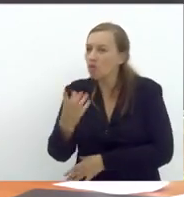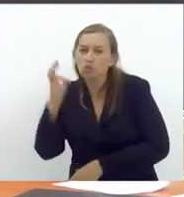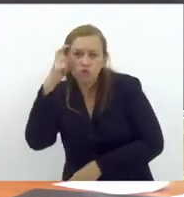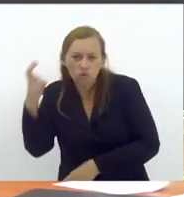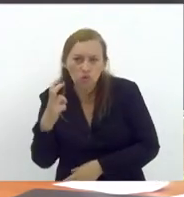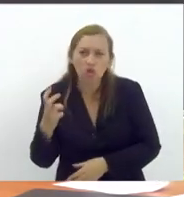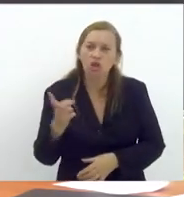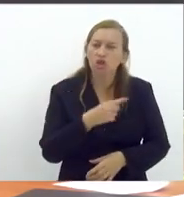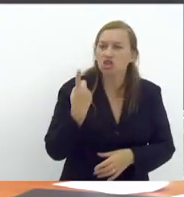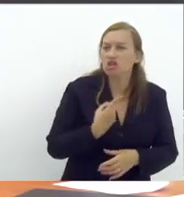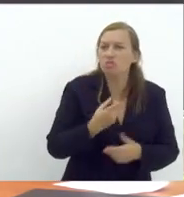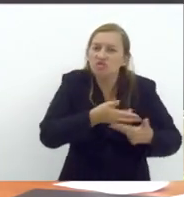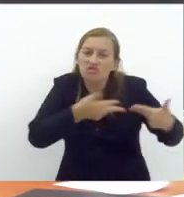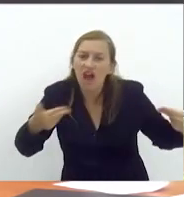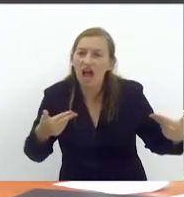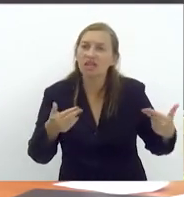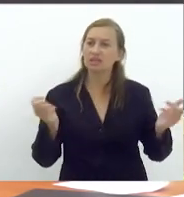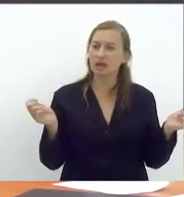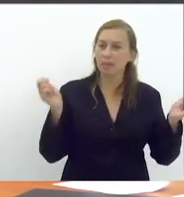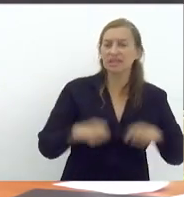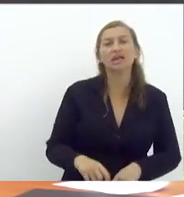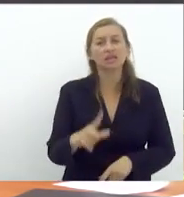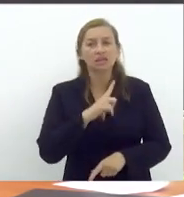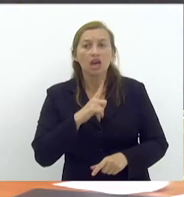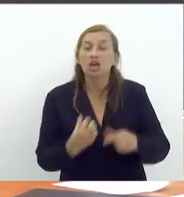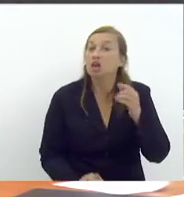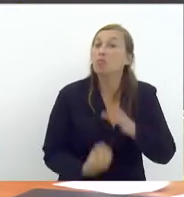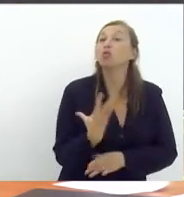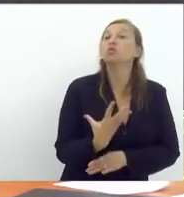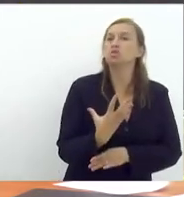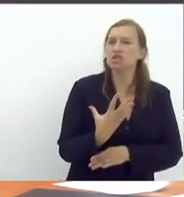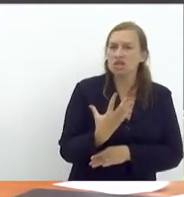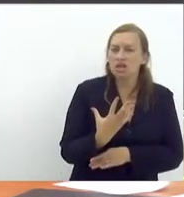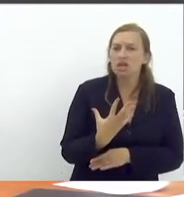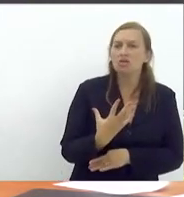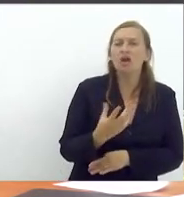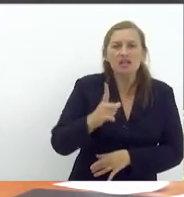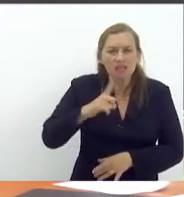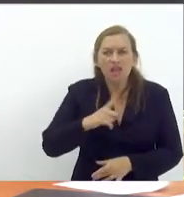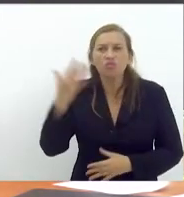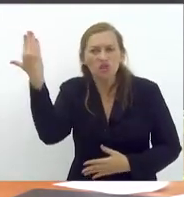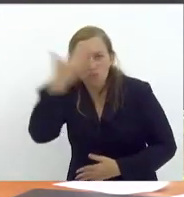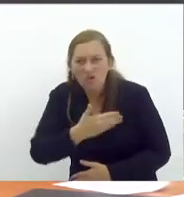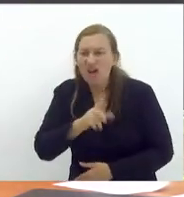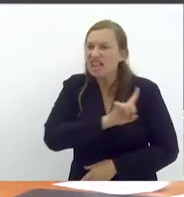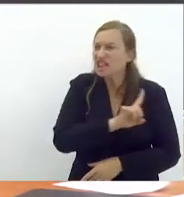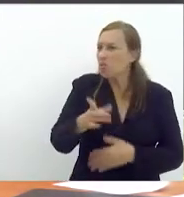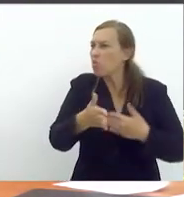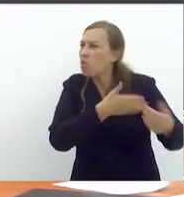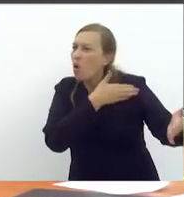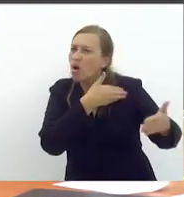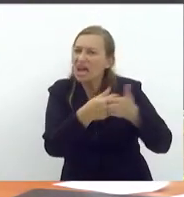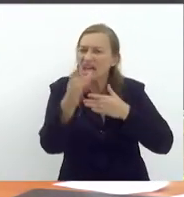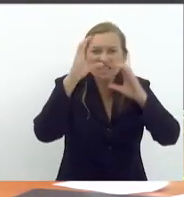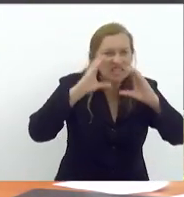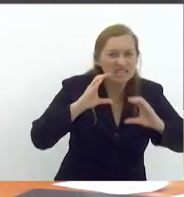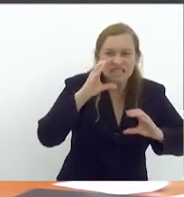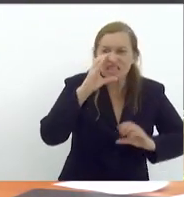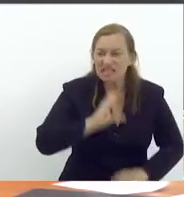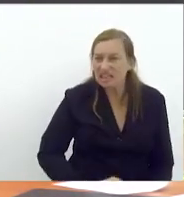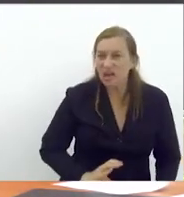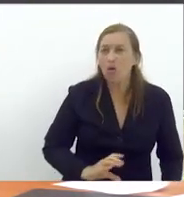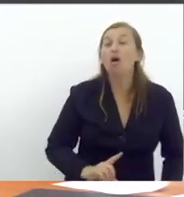que somos muito que somos capazes que produzimos temos que provar não como qualquer cidadão da cidade